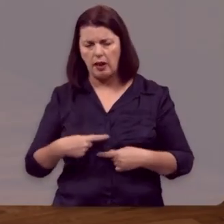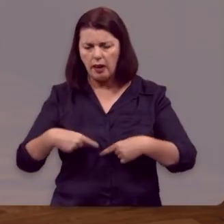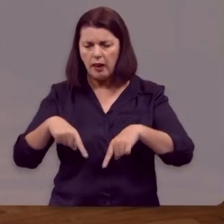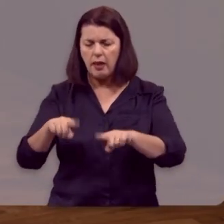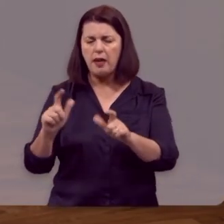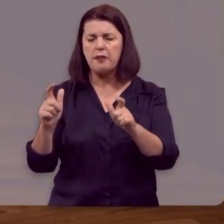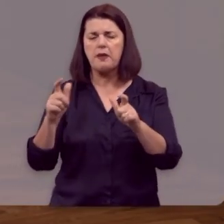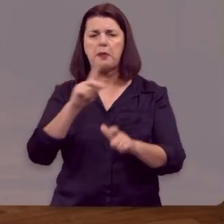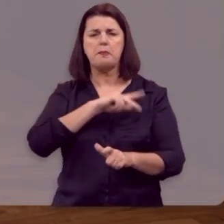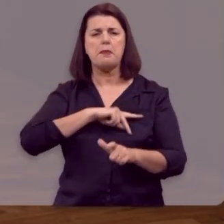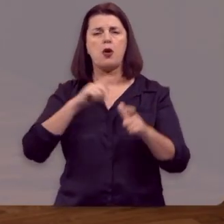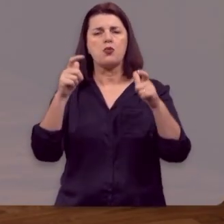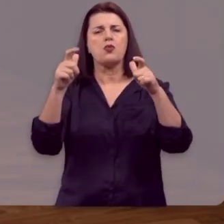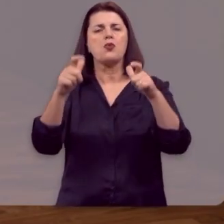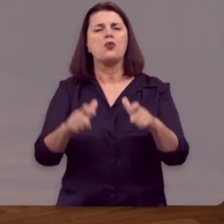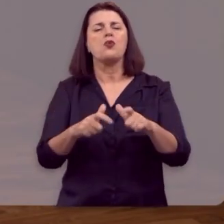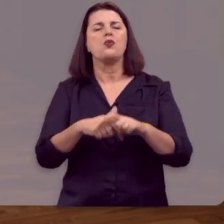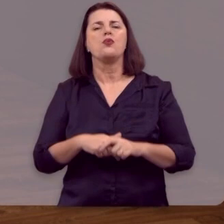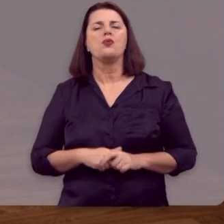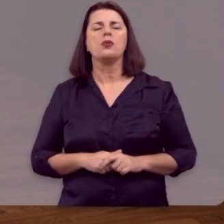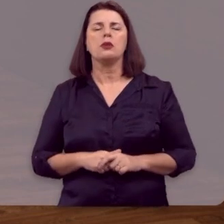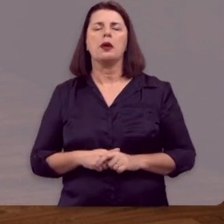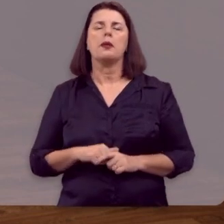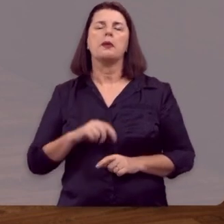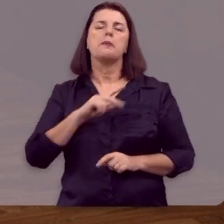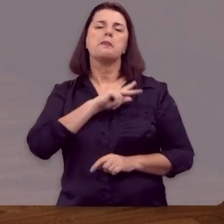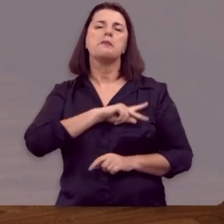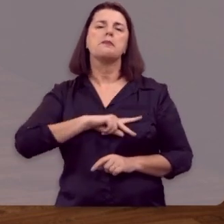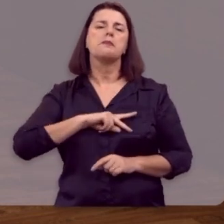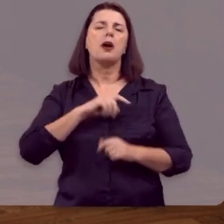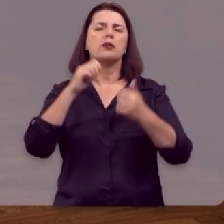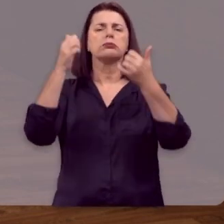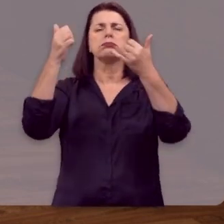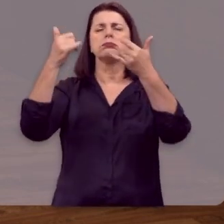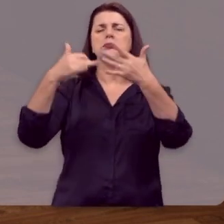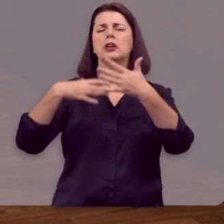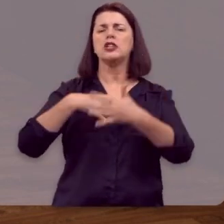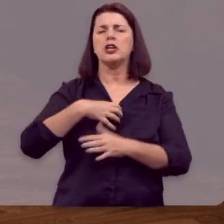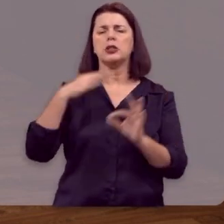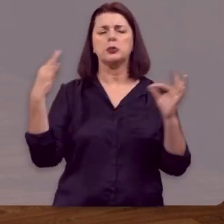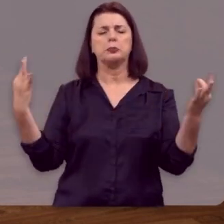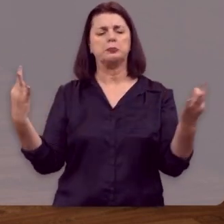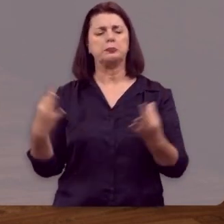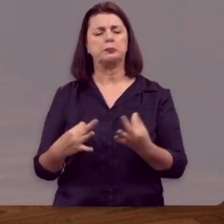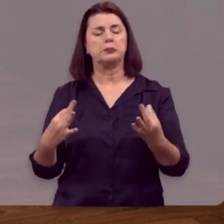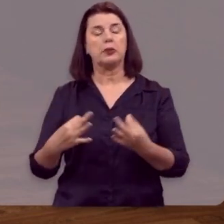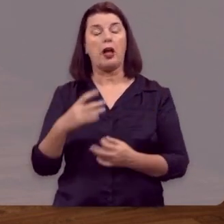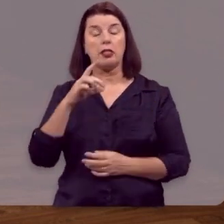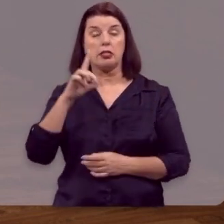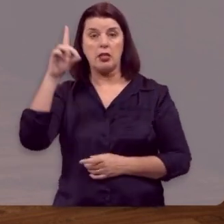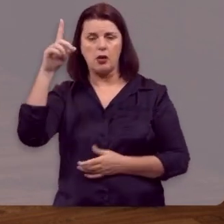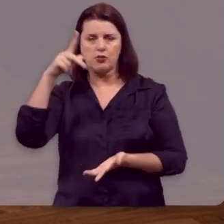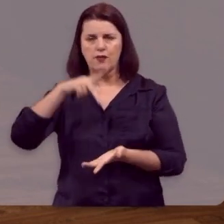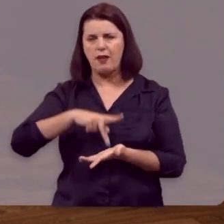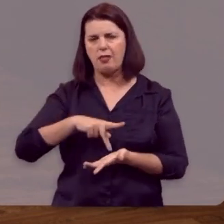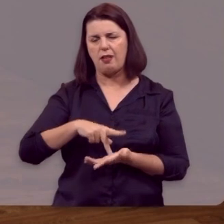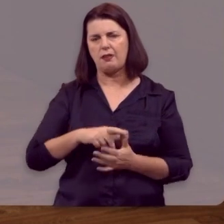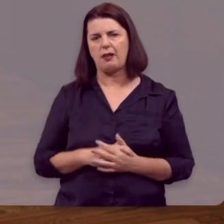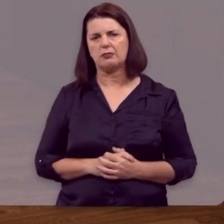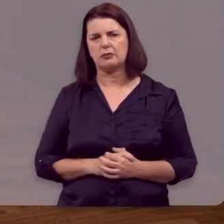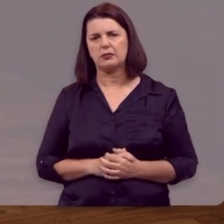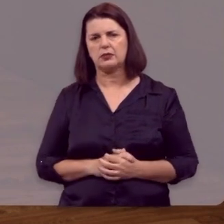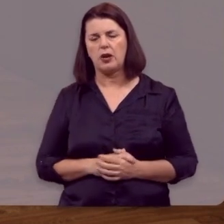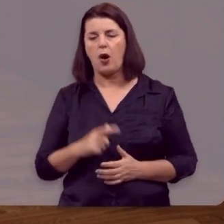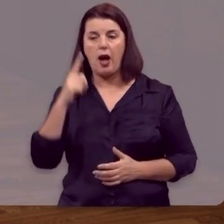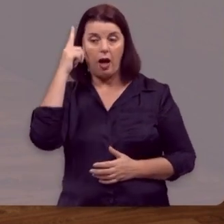Paulo para o Areópago, então Paulo faz um discurso brilhante acerca do Deus verdadeiro,